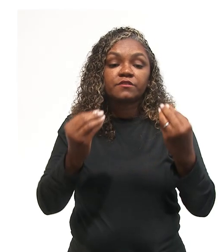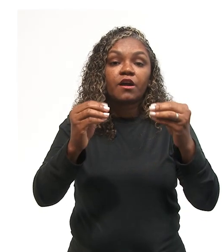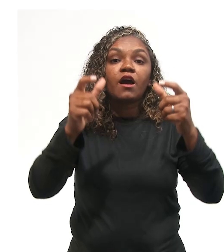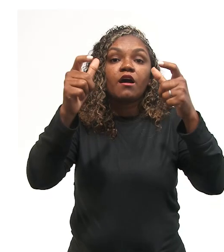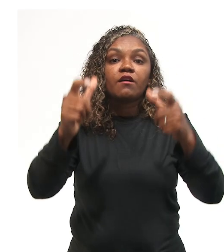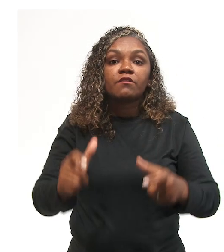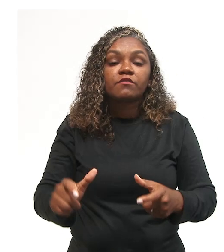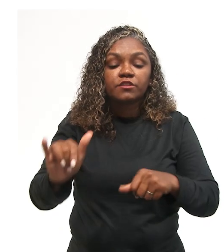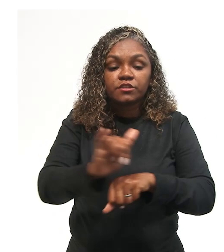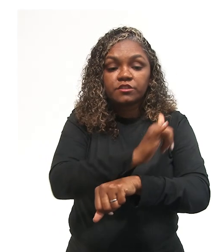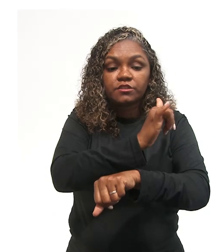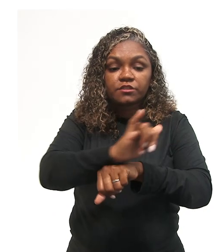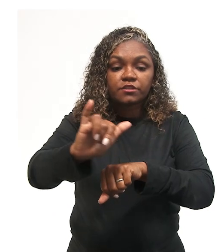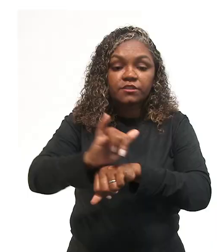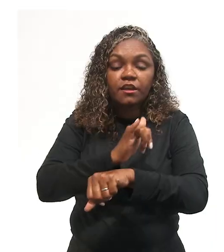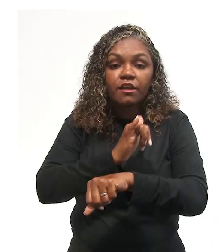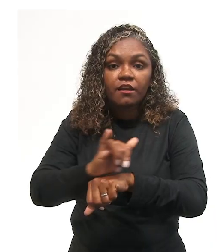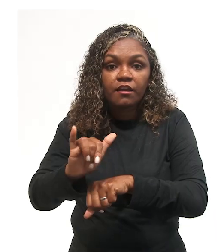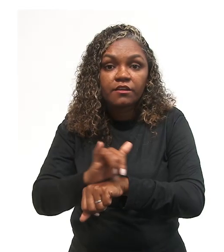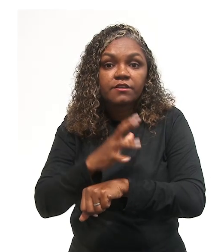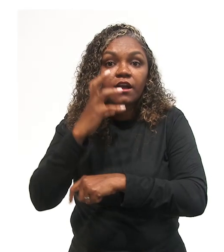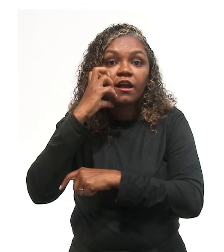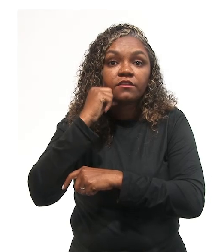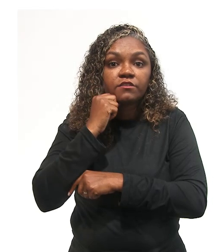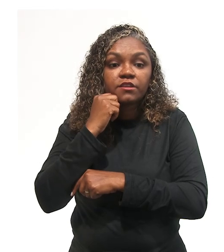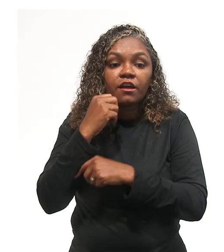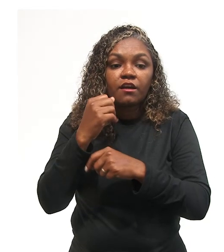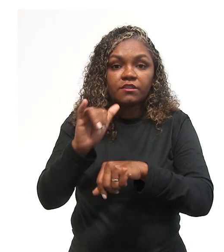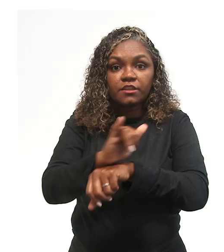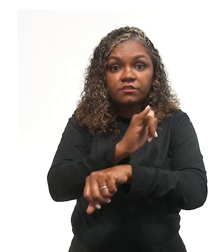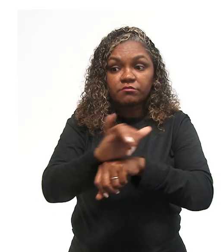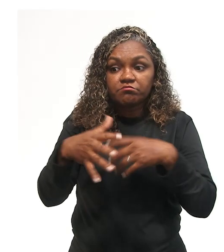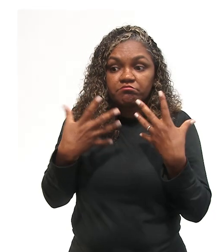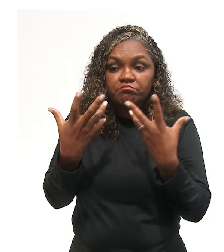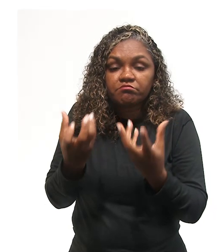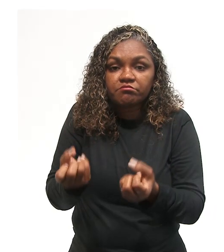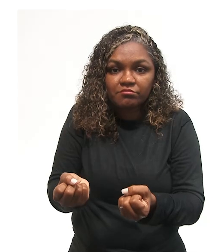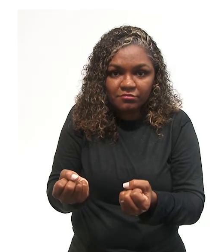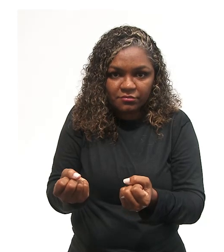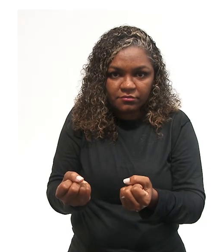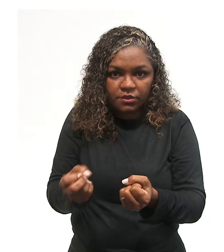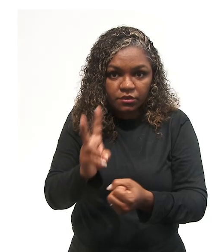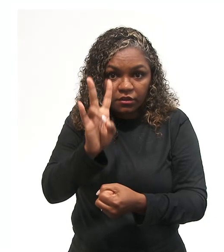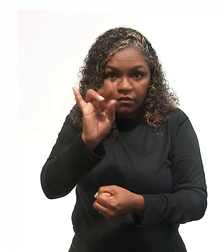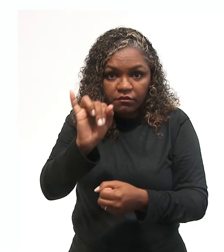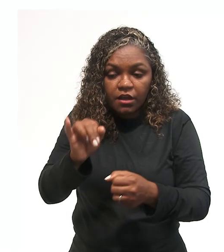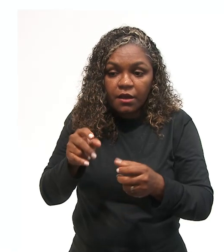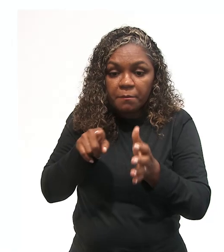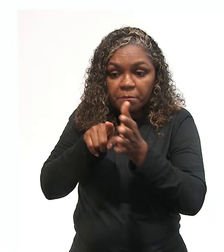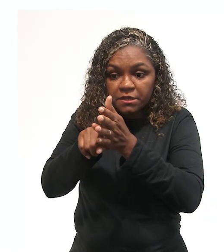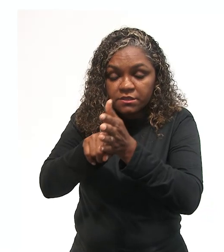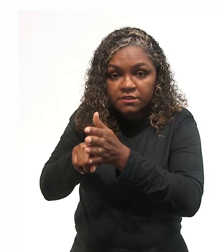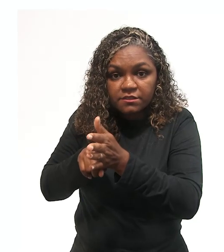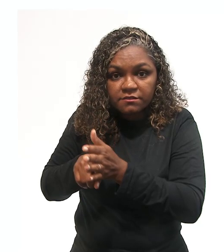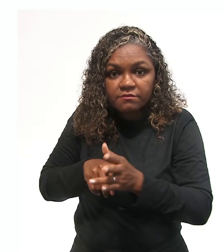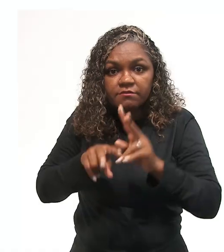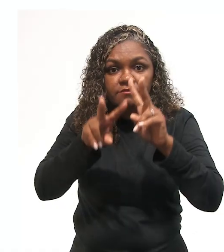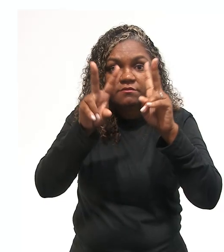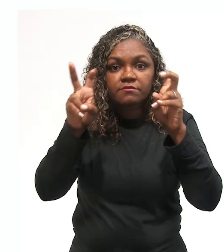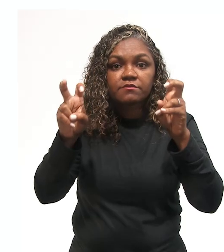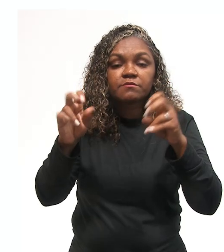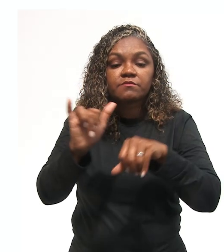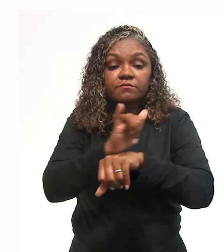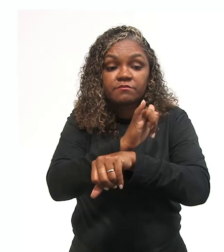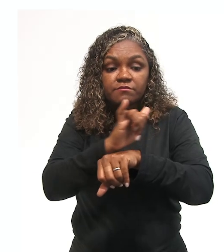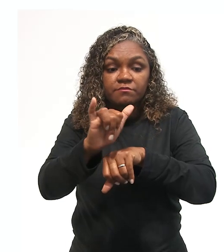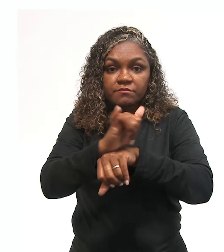as estratégias que são adotadas, então você vai abordar estratégias de fato implementadas